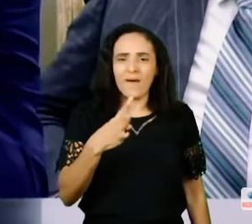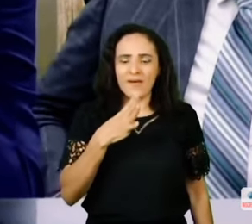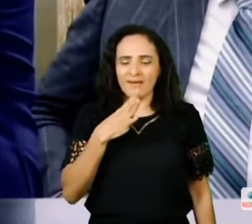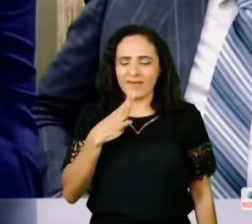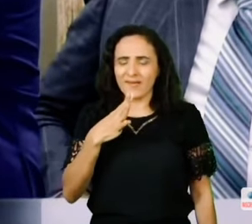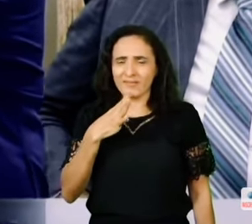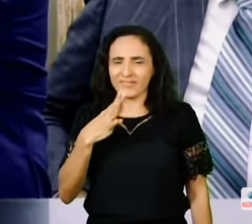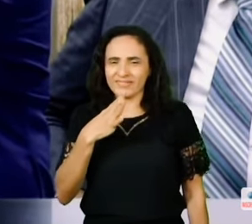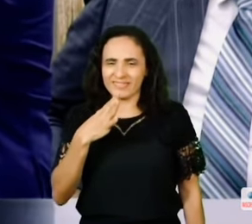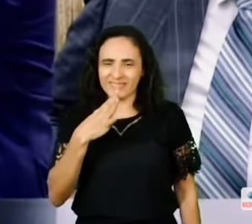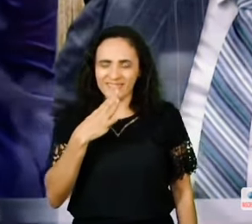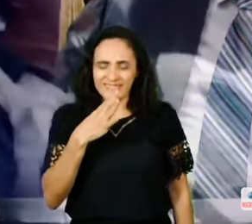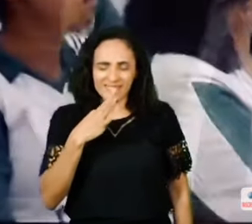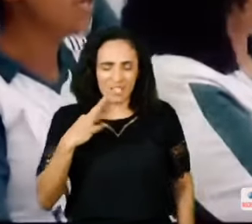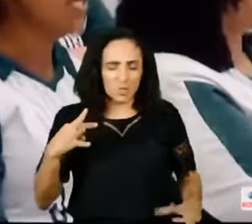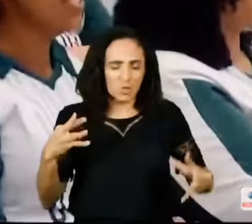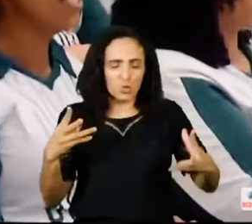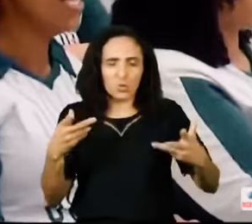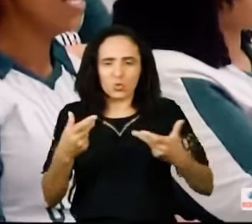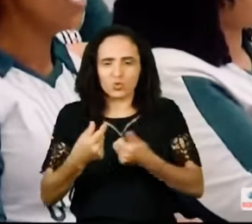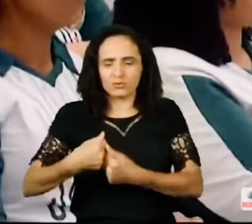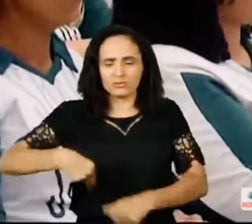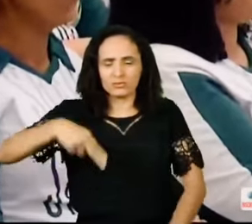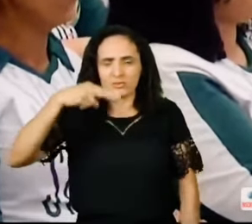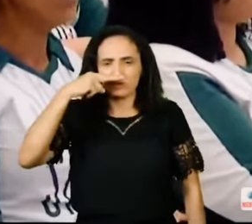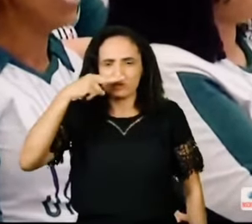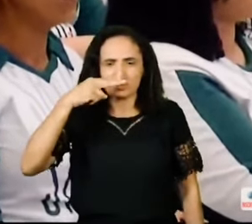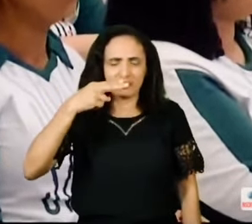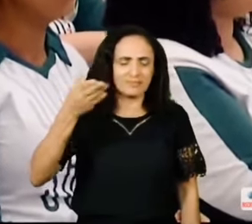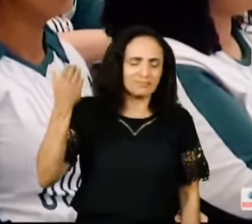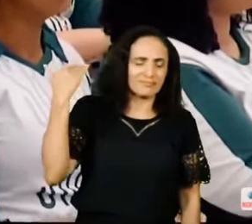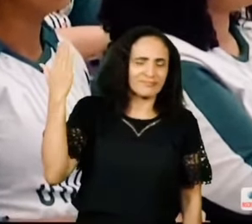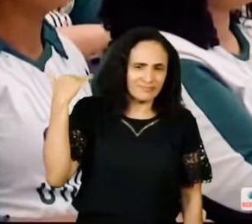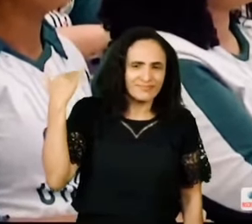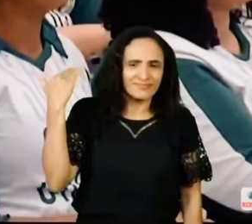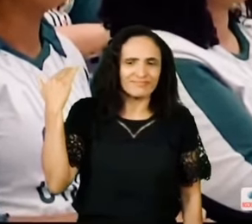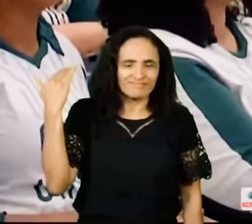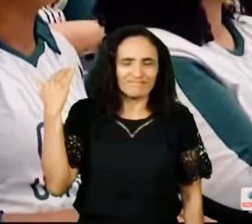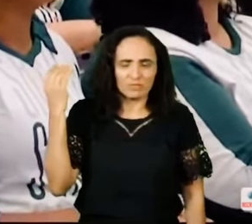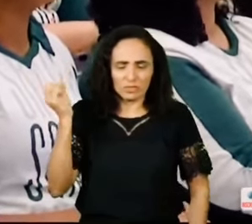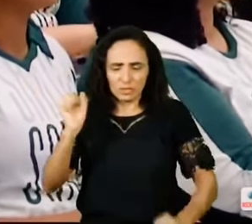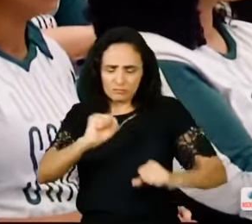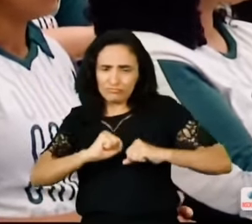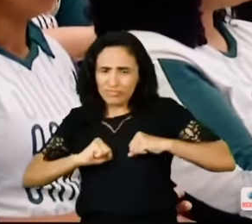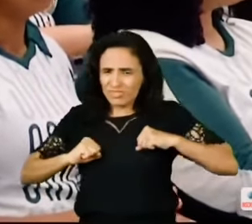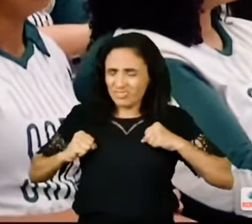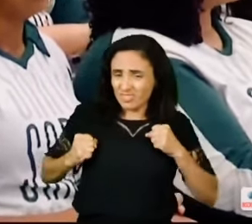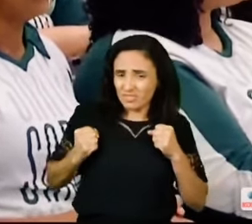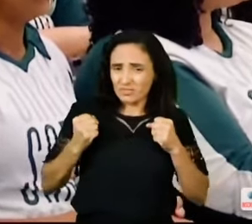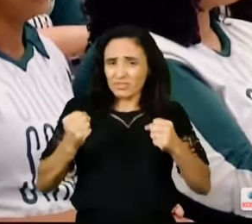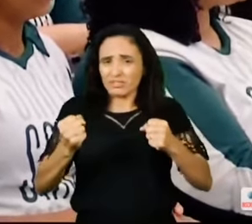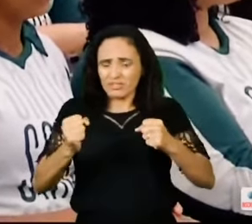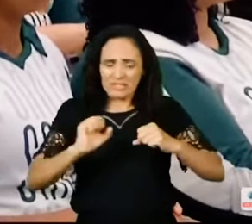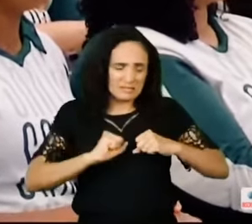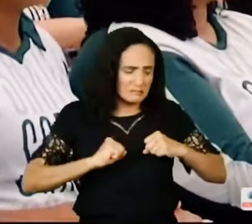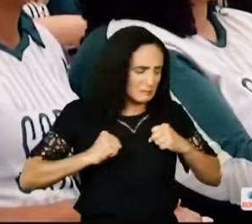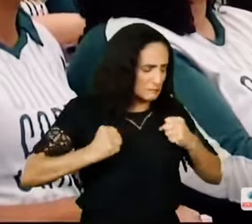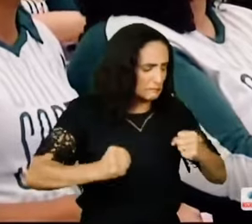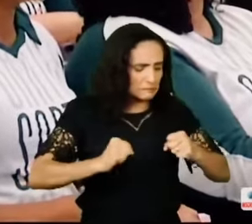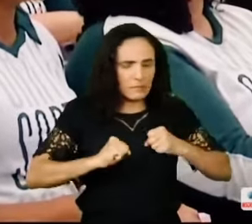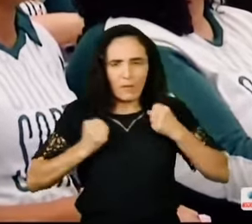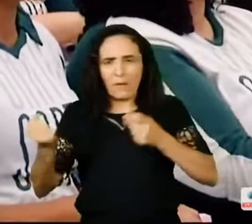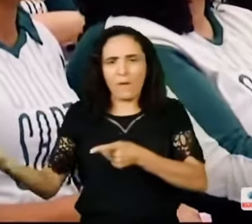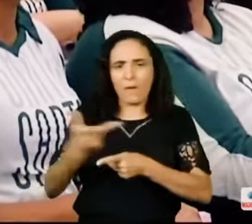conhecer os meus irmãos que por amor um dia